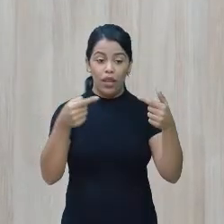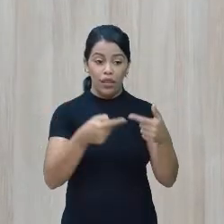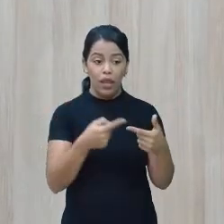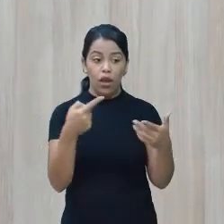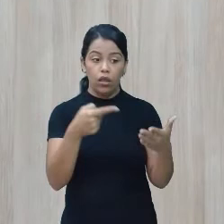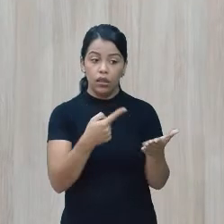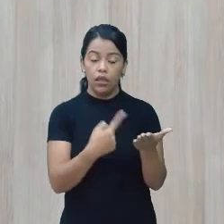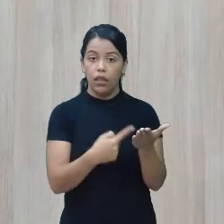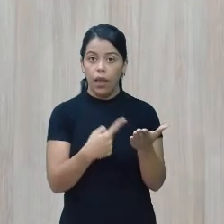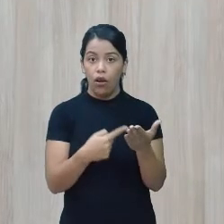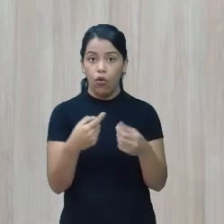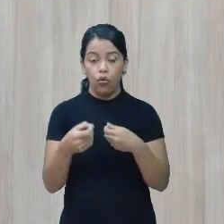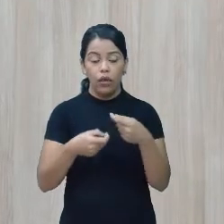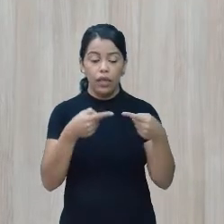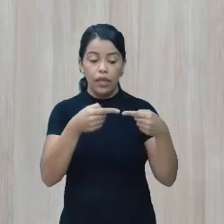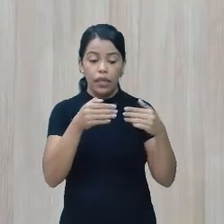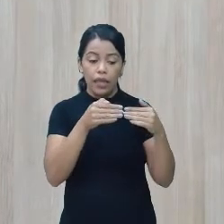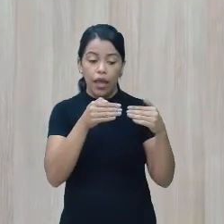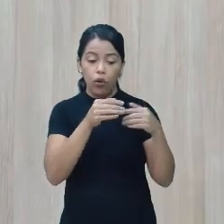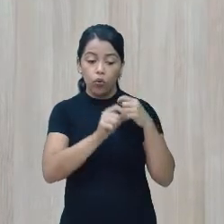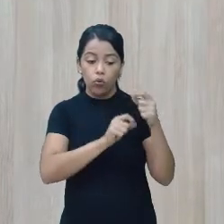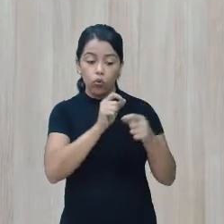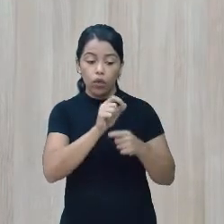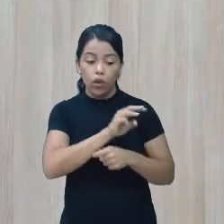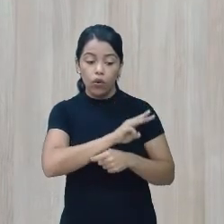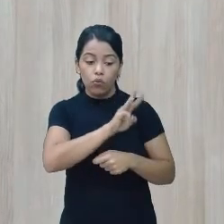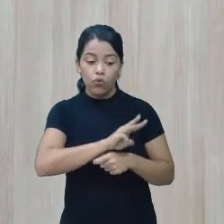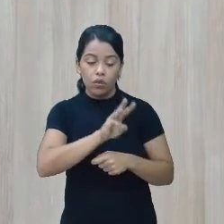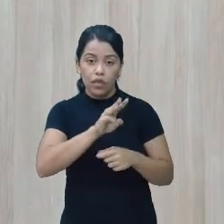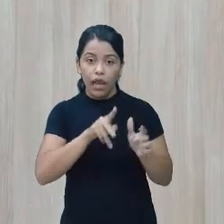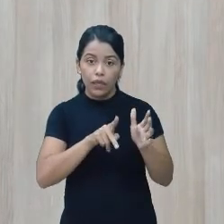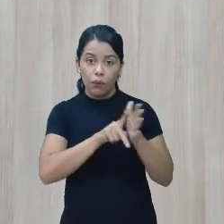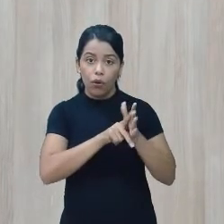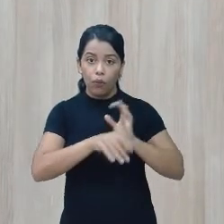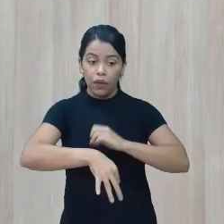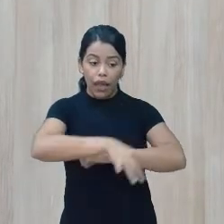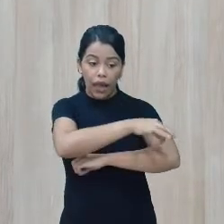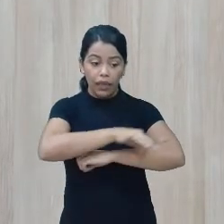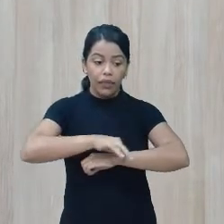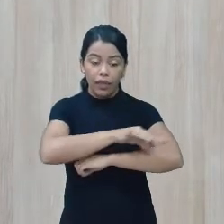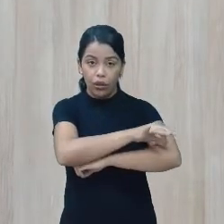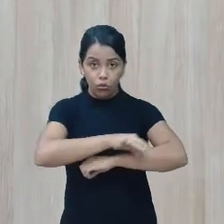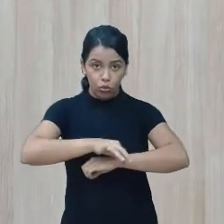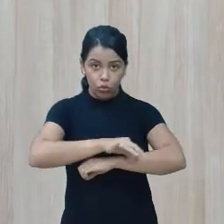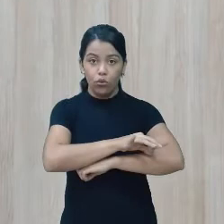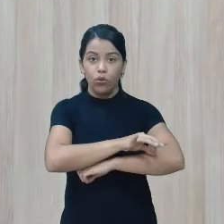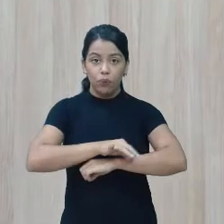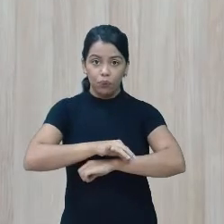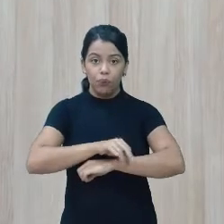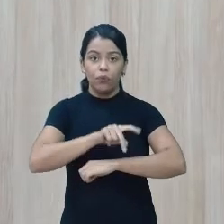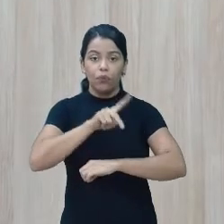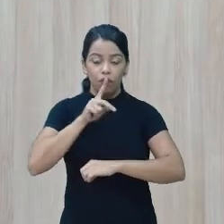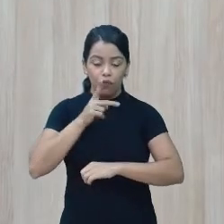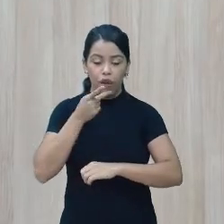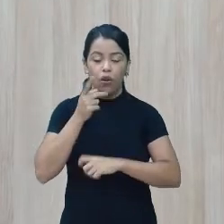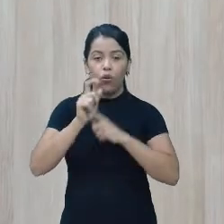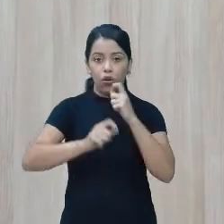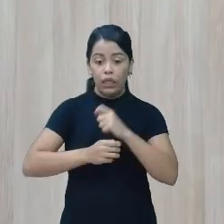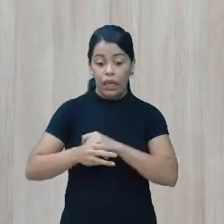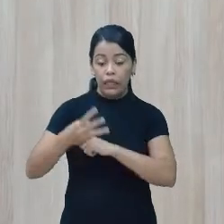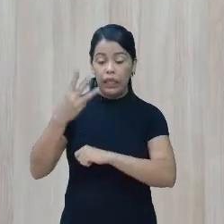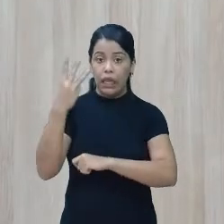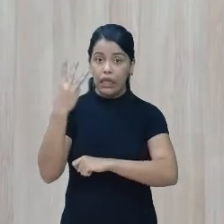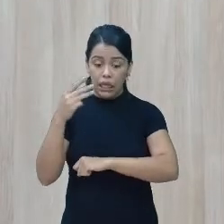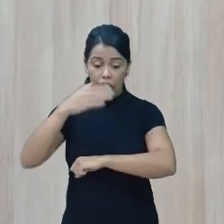Unidos, tá? E é uma das ruas mais antigas da nossa cidade, afinal de contas ela foi construída, as